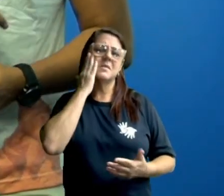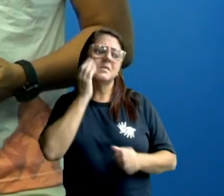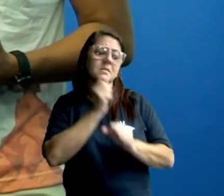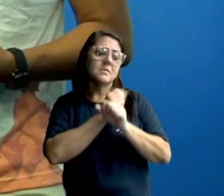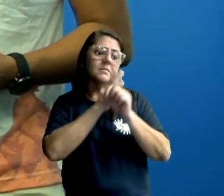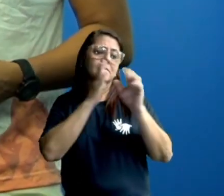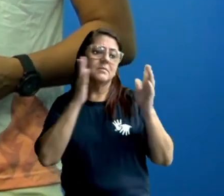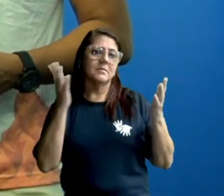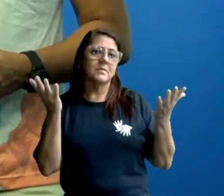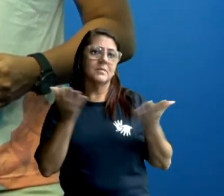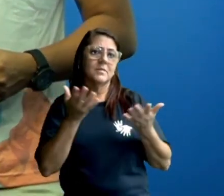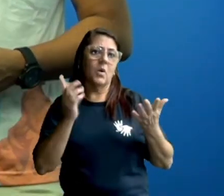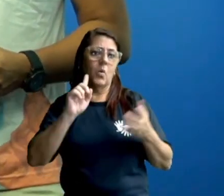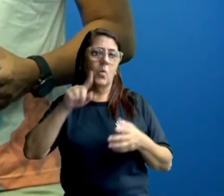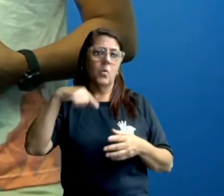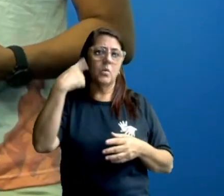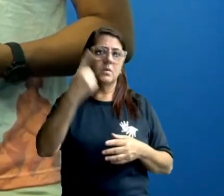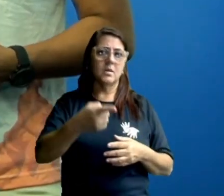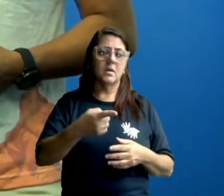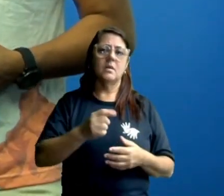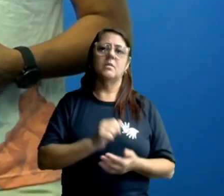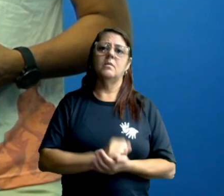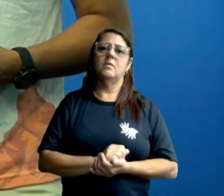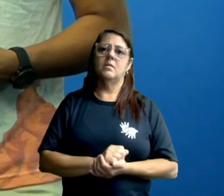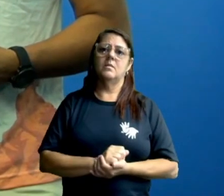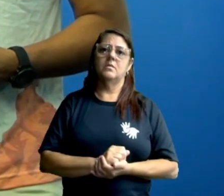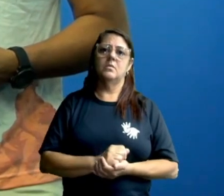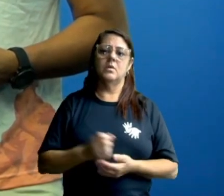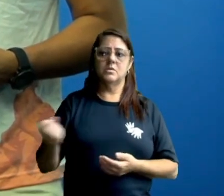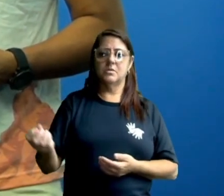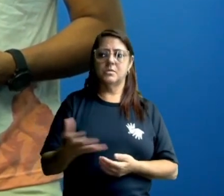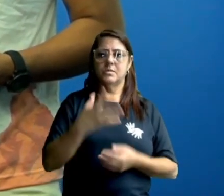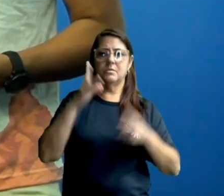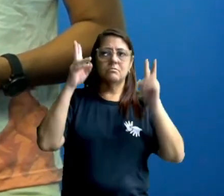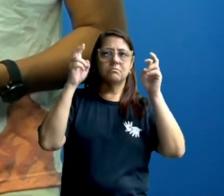ver tudo hoje. Então, na próxima aula, a gente já vem com um assunto